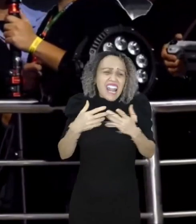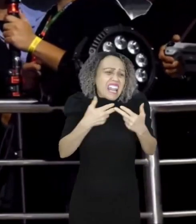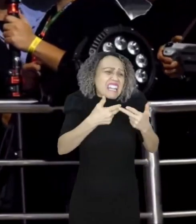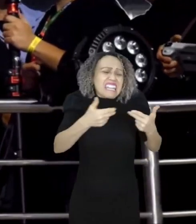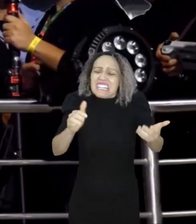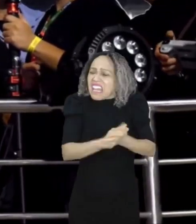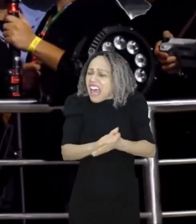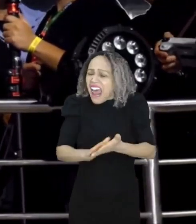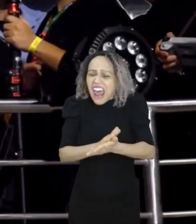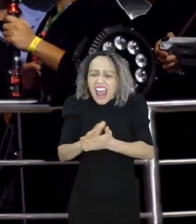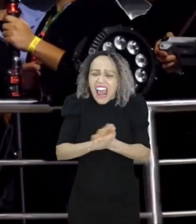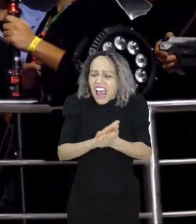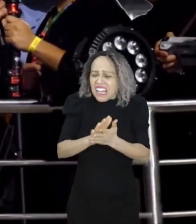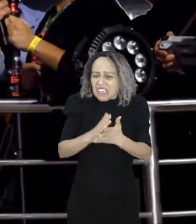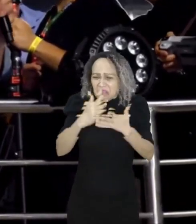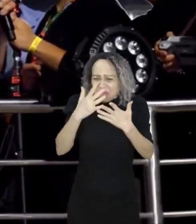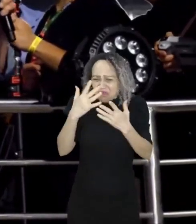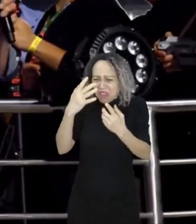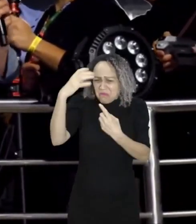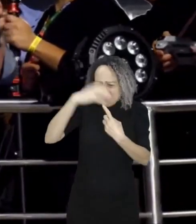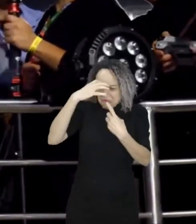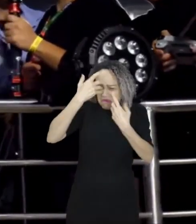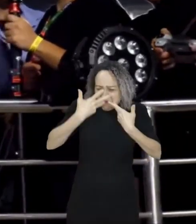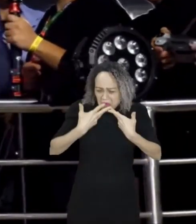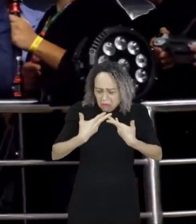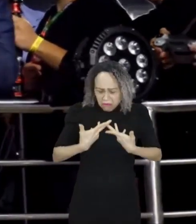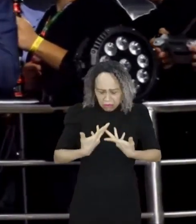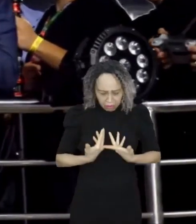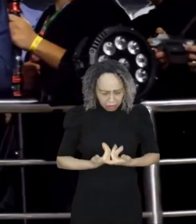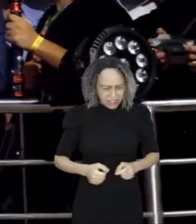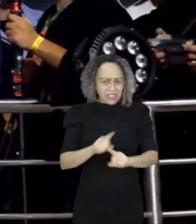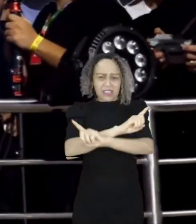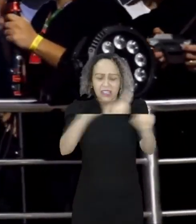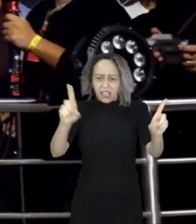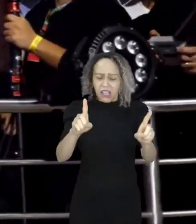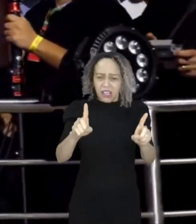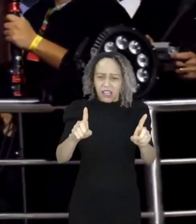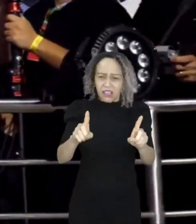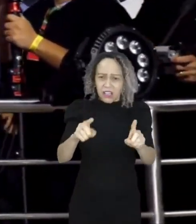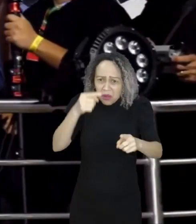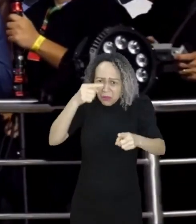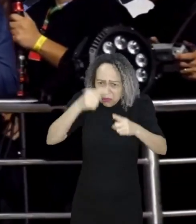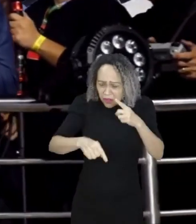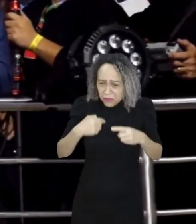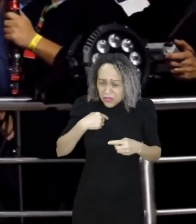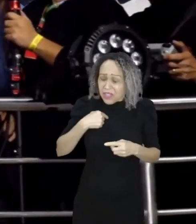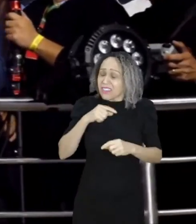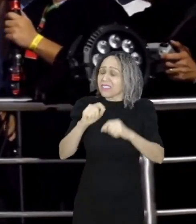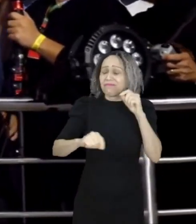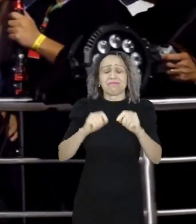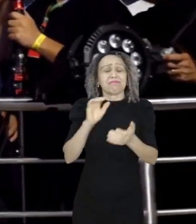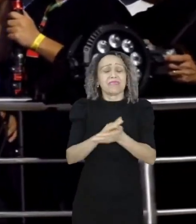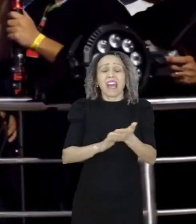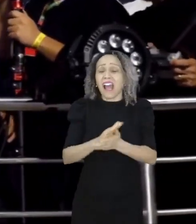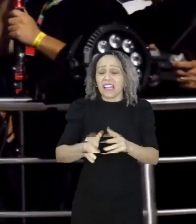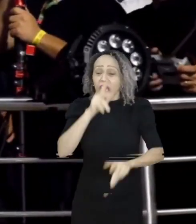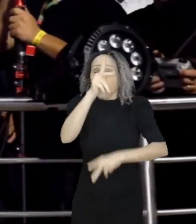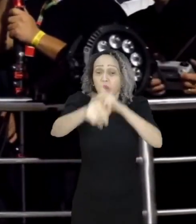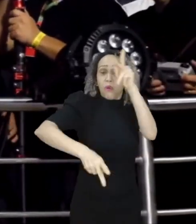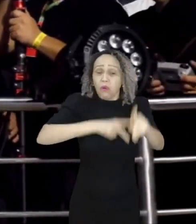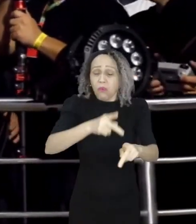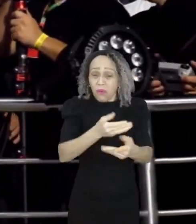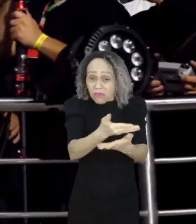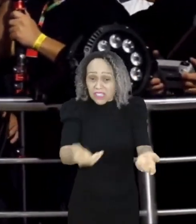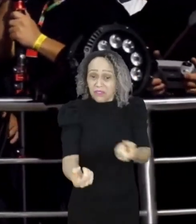nesse mundo que vá proibir eu fazer o que tem que fazer. Esse país, esse povo tem que voltar a